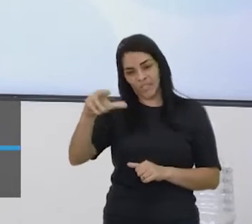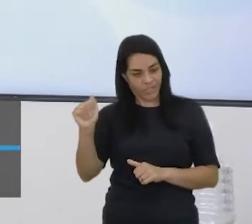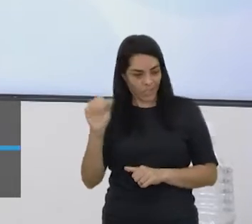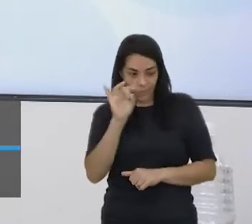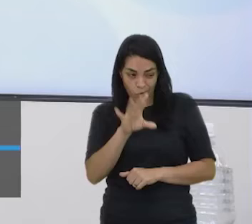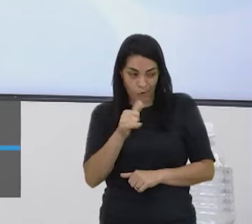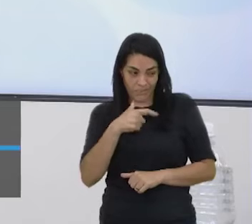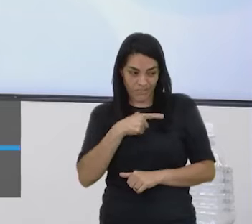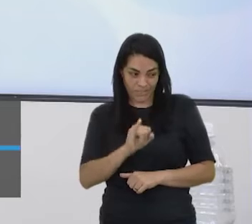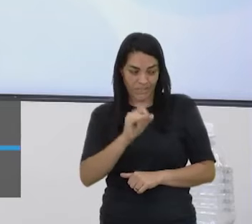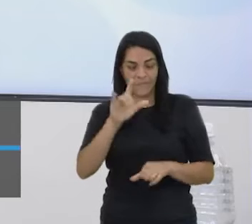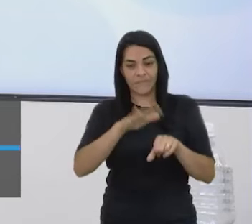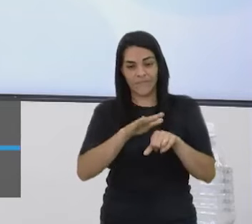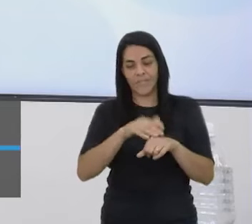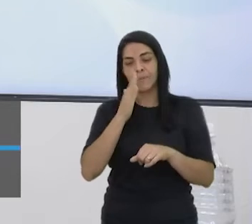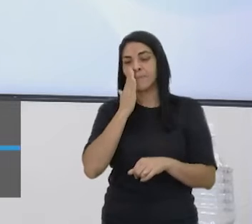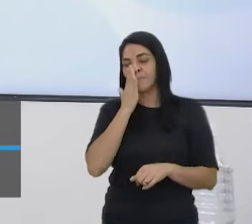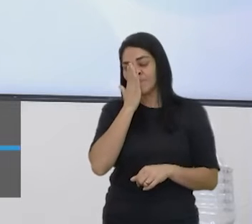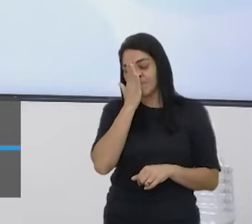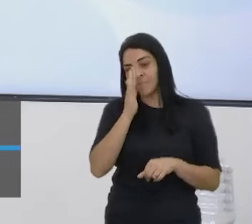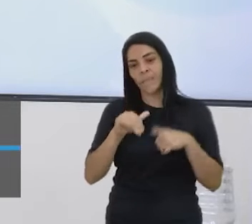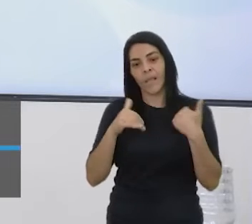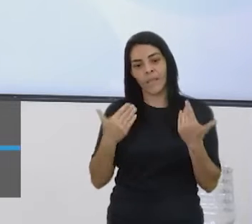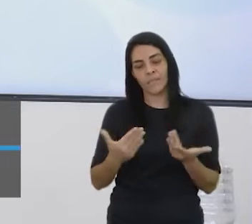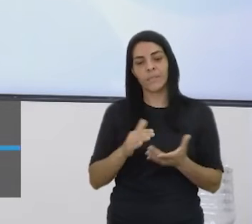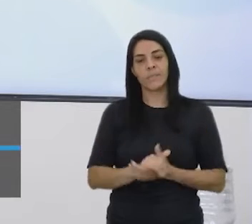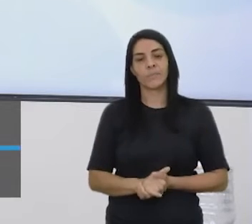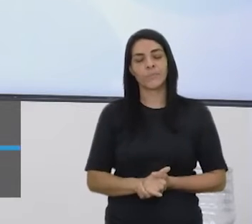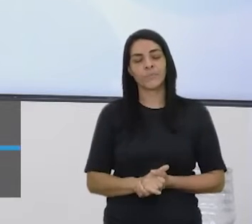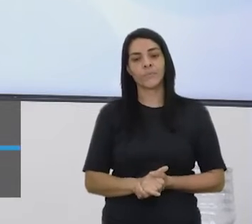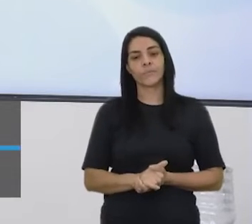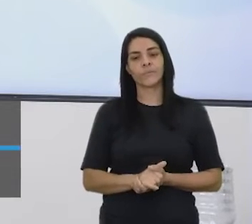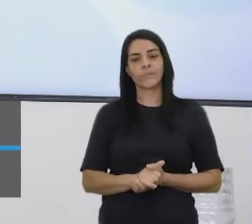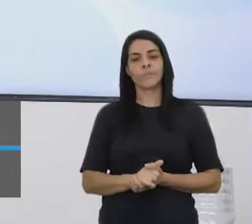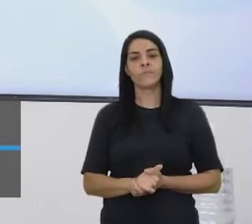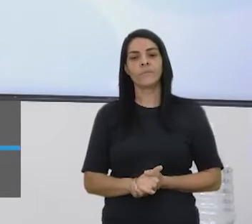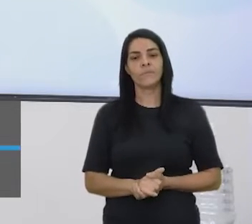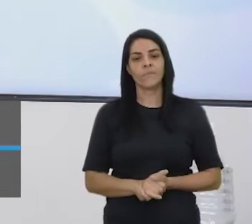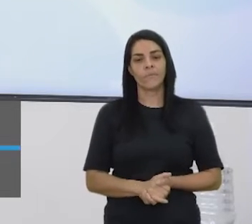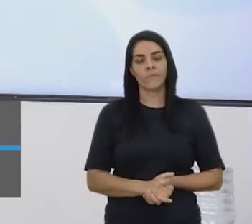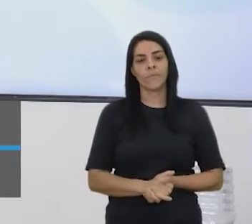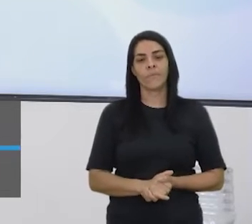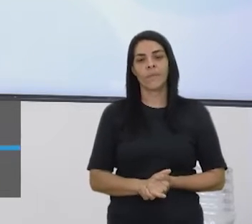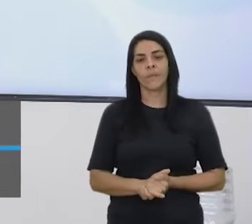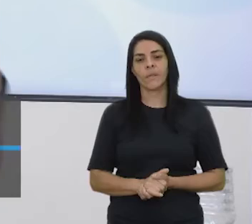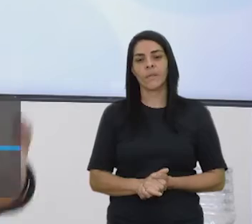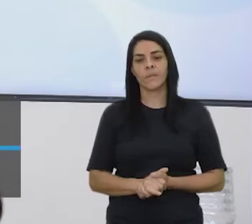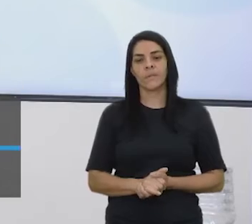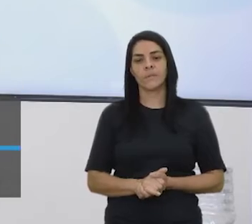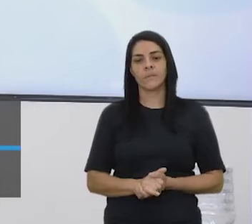mudam né e eu acho que isso é muito importante eu acho que pensando